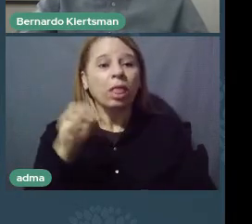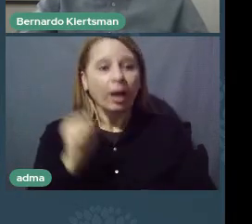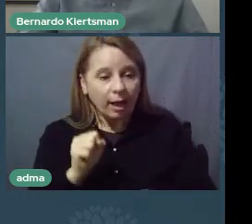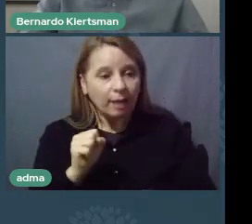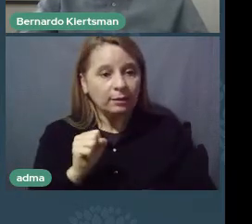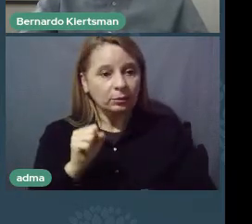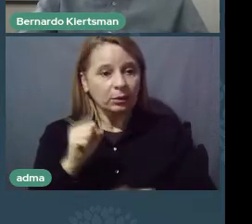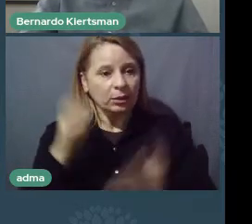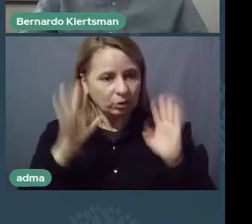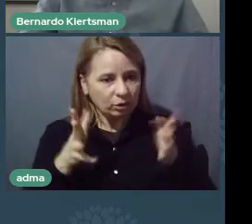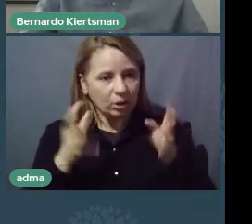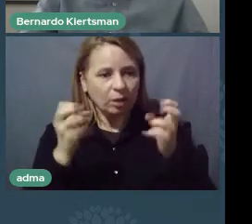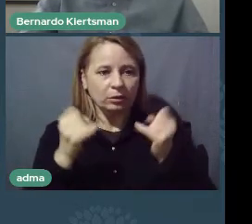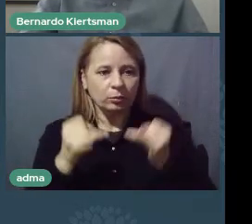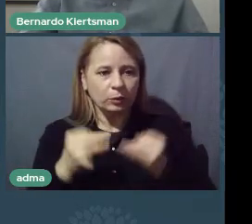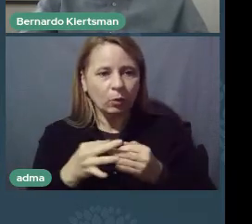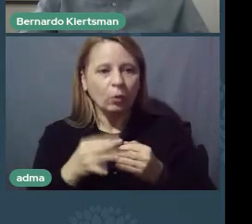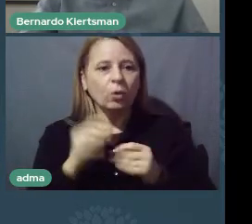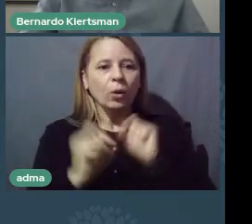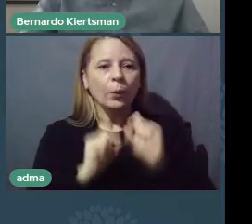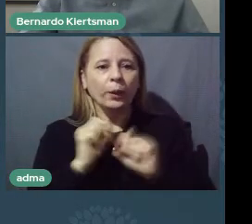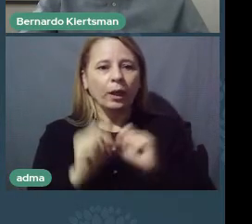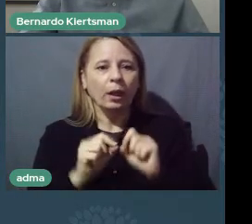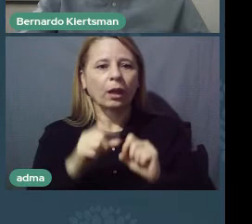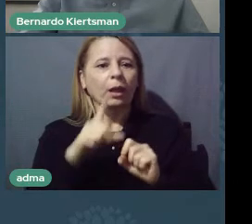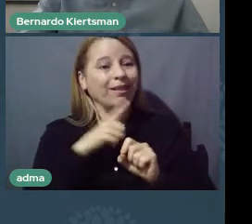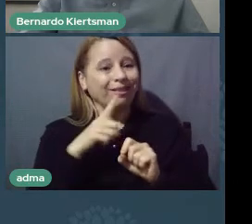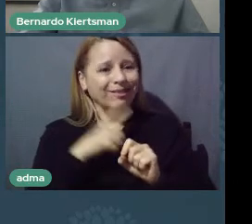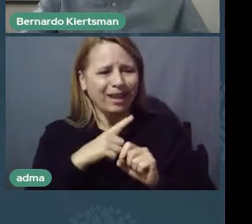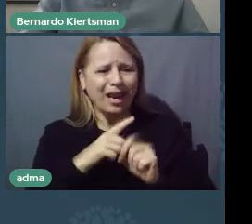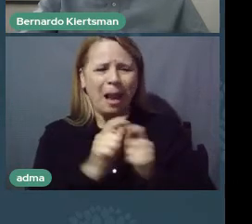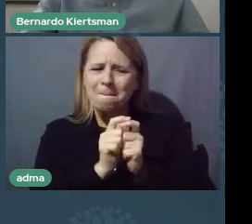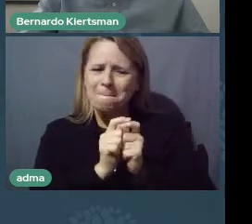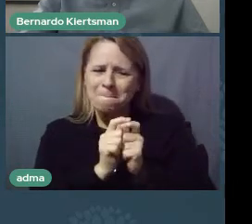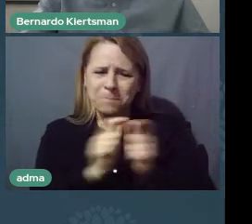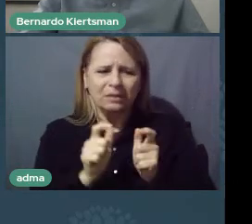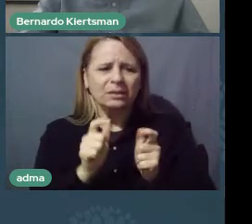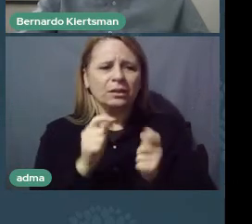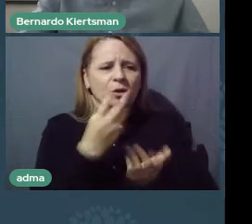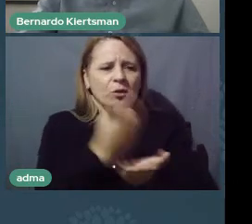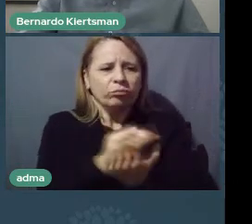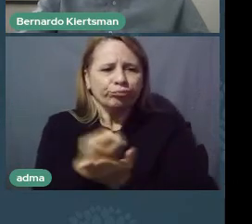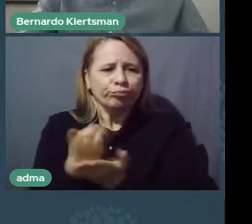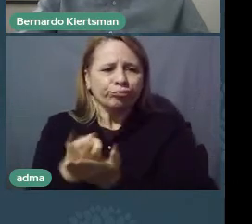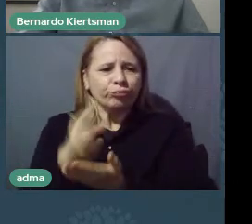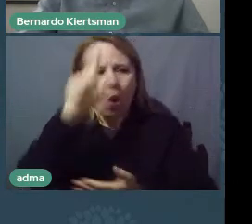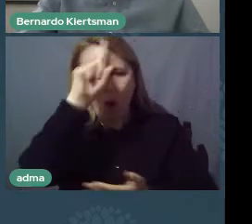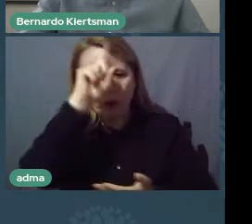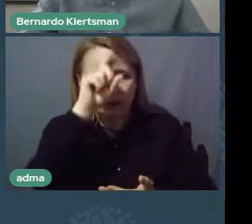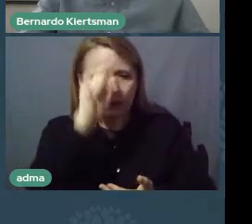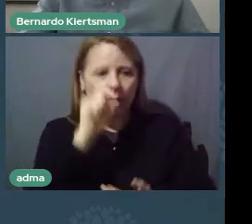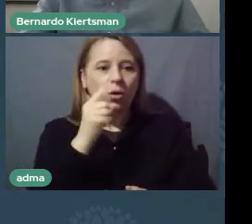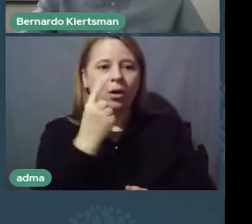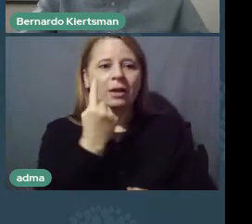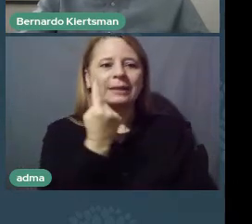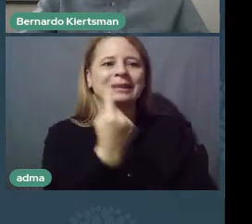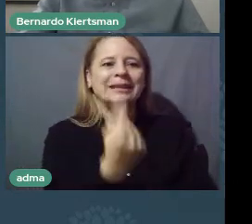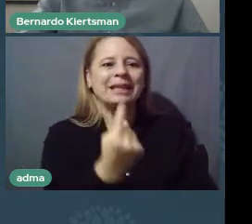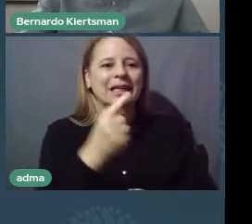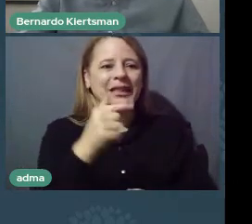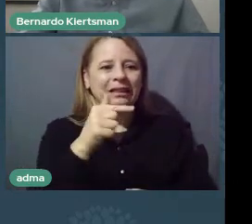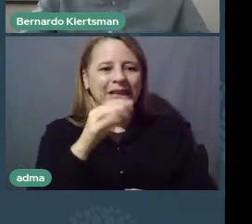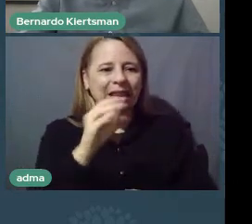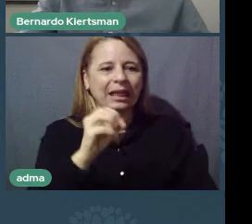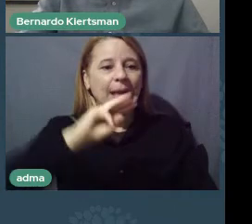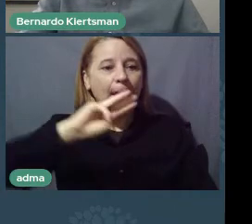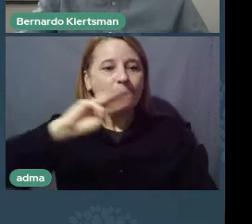lembrar vocês que nós temos uma quantidade muito grande de internações por ano, em torno de 170 milhões de